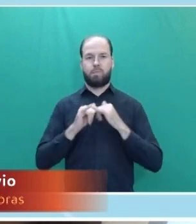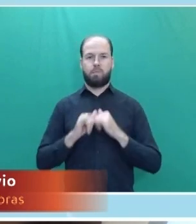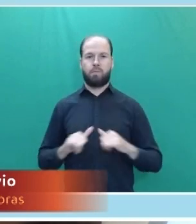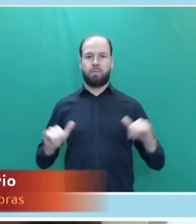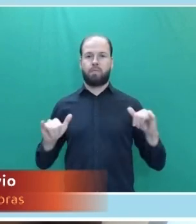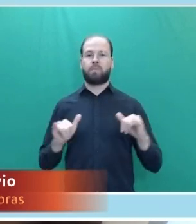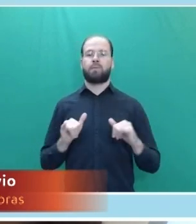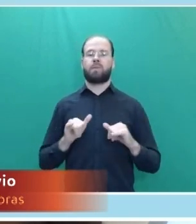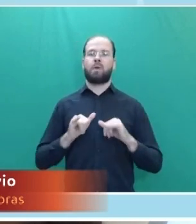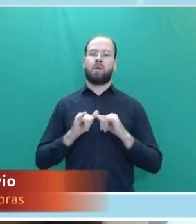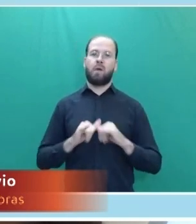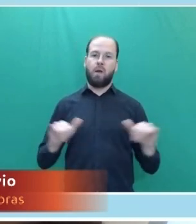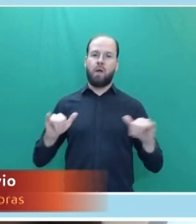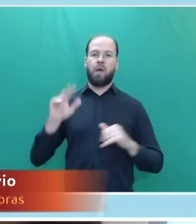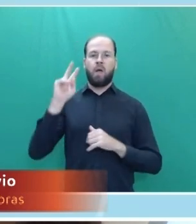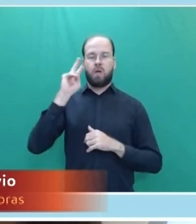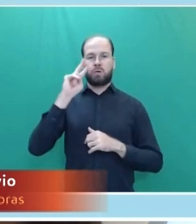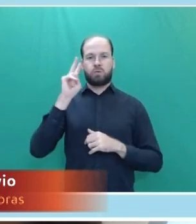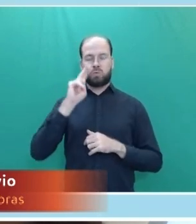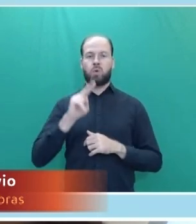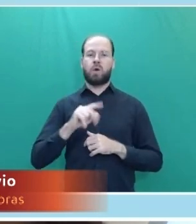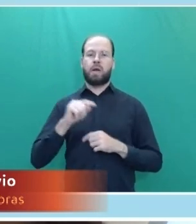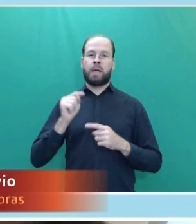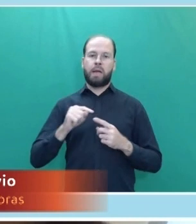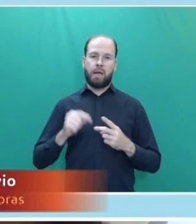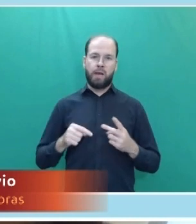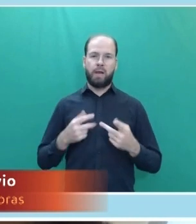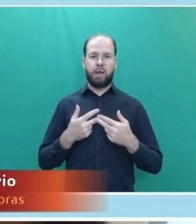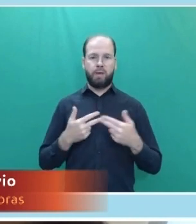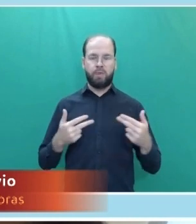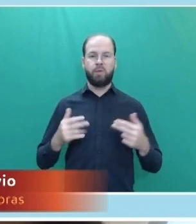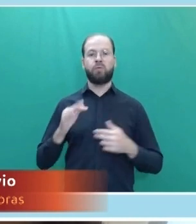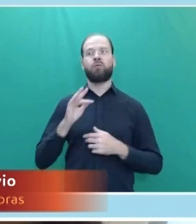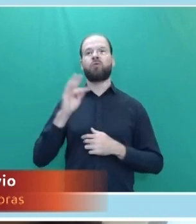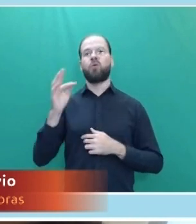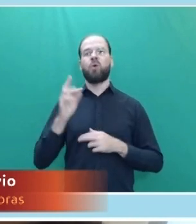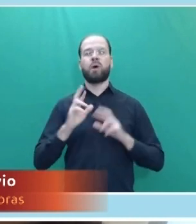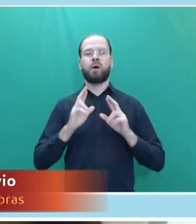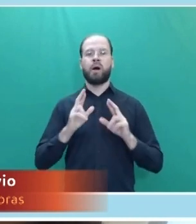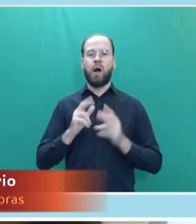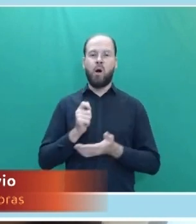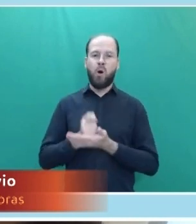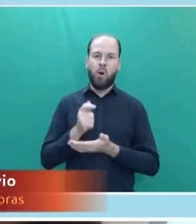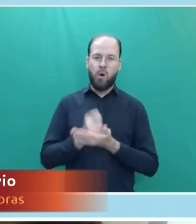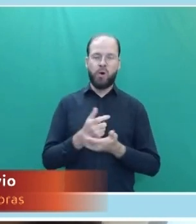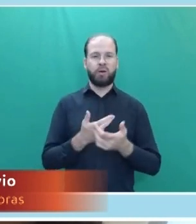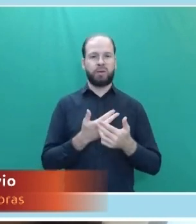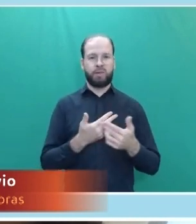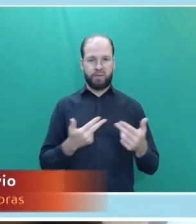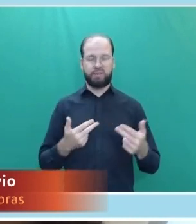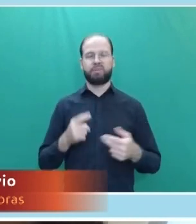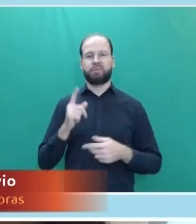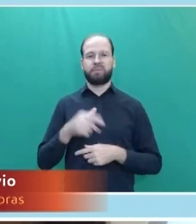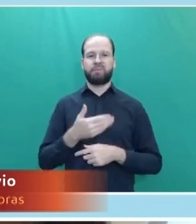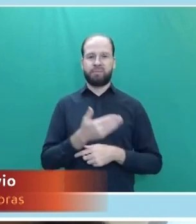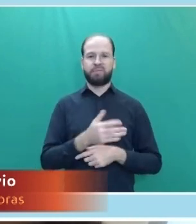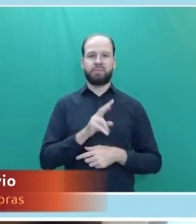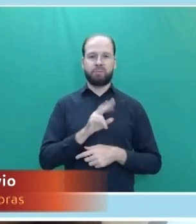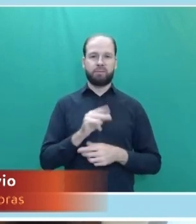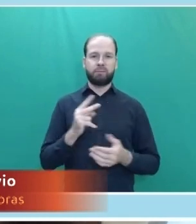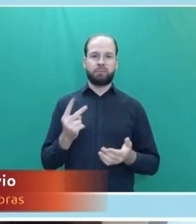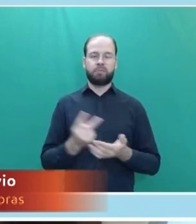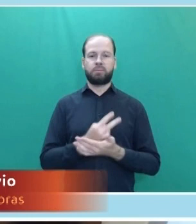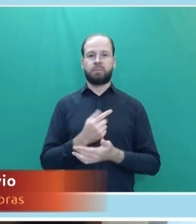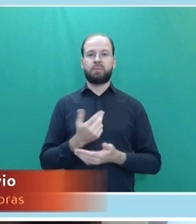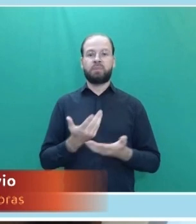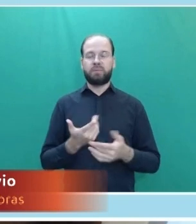de divulgar histórias, tendências, né? Tendências de consumo. Então, realmente, acho que uma coisa só vai acontecer quando a outra